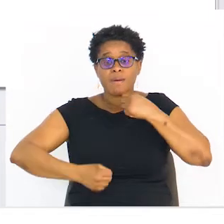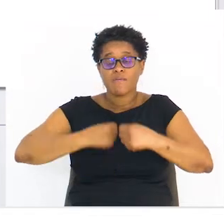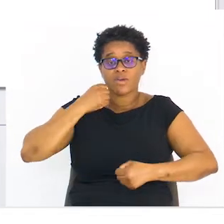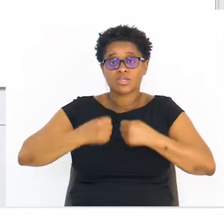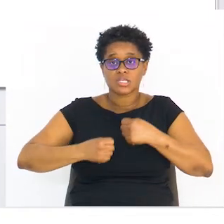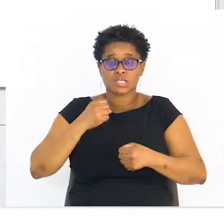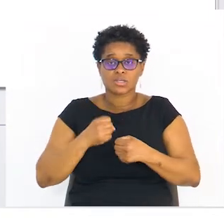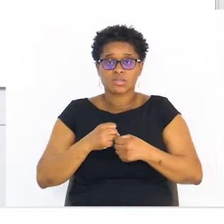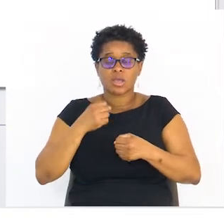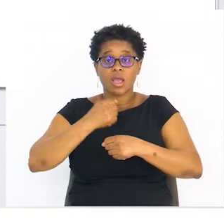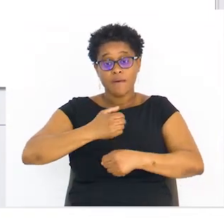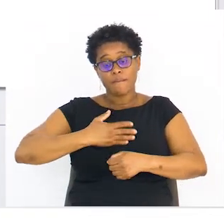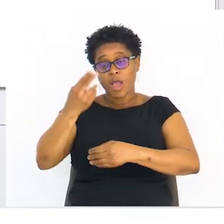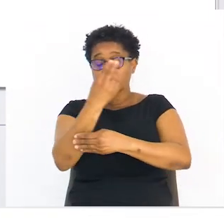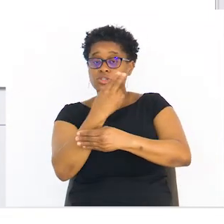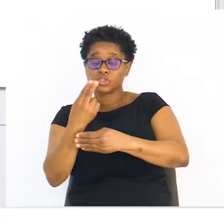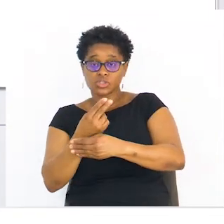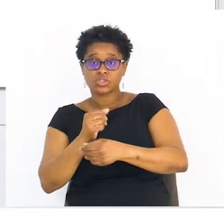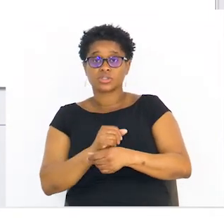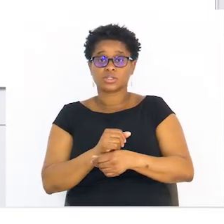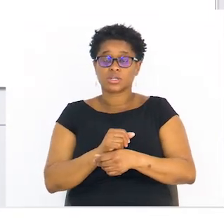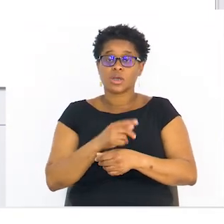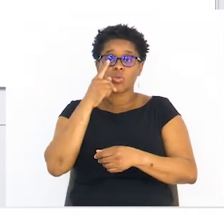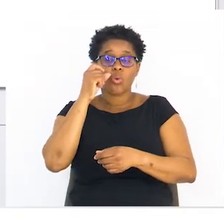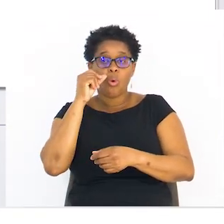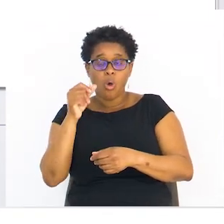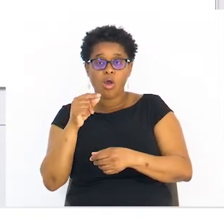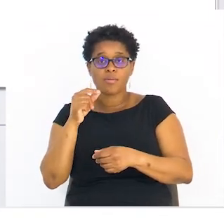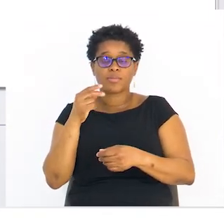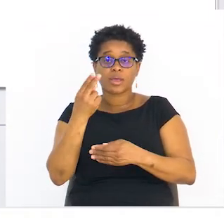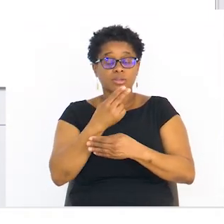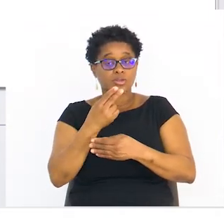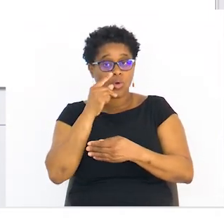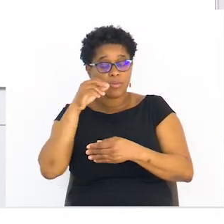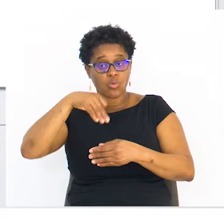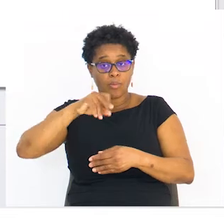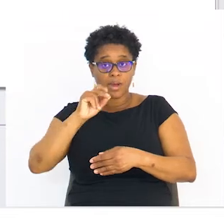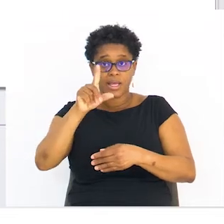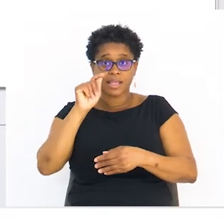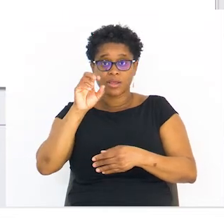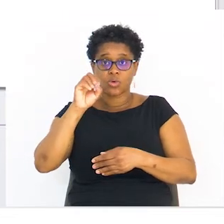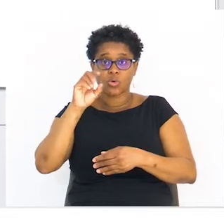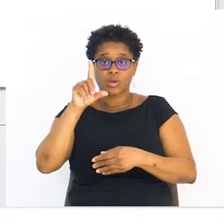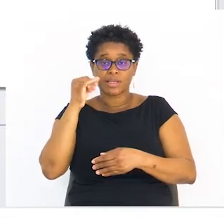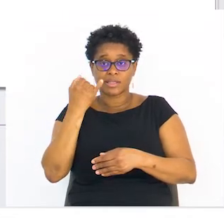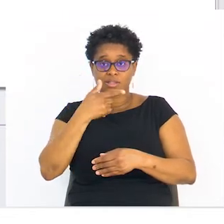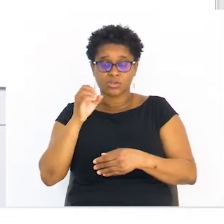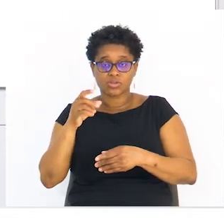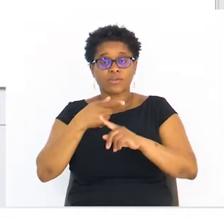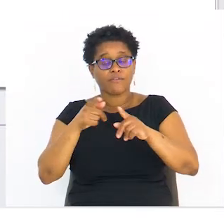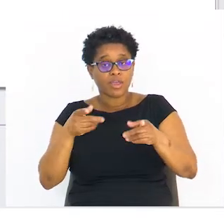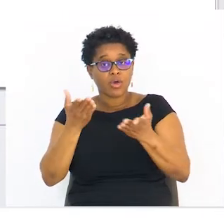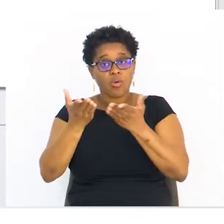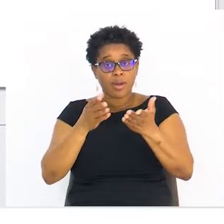manifestações artísticas do homem do Paleolítico. Diferenciar a arte rupestre de arte